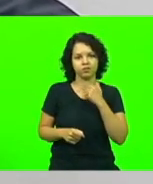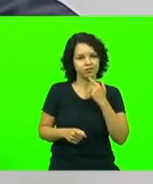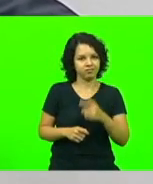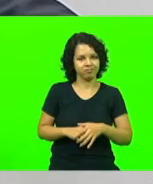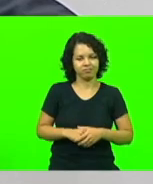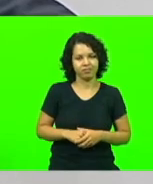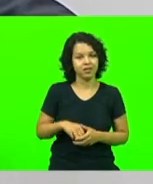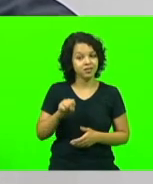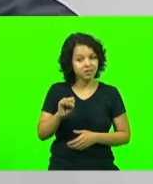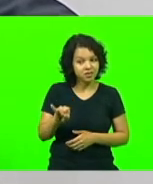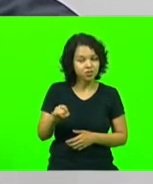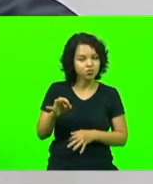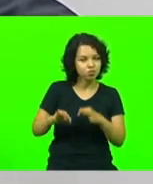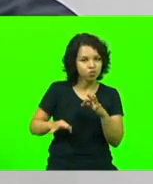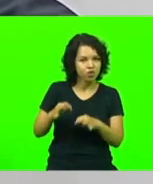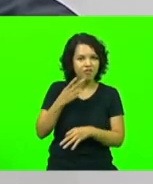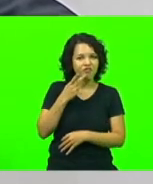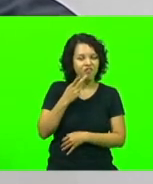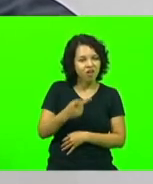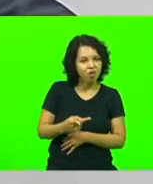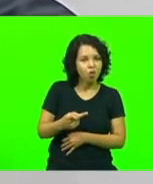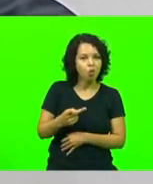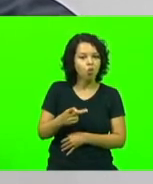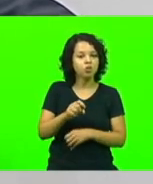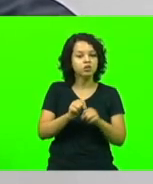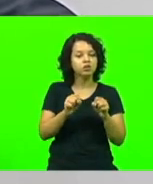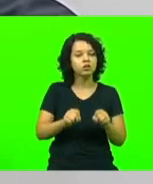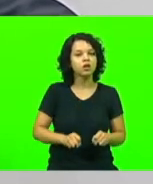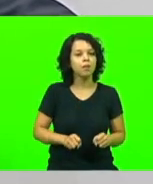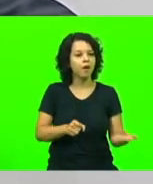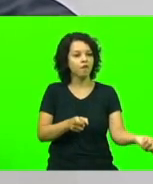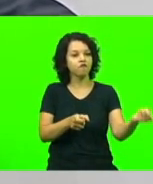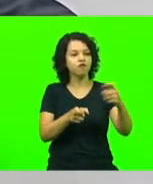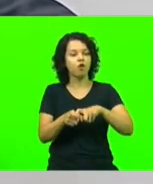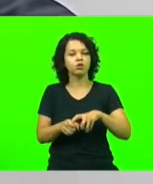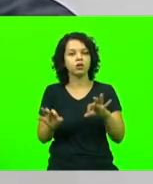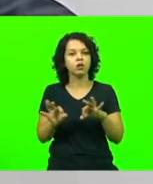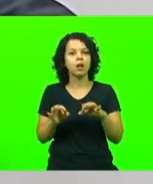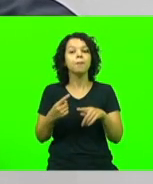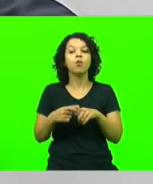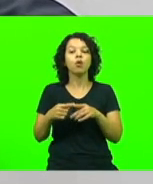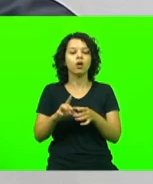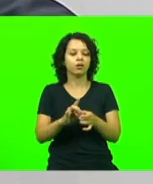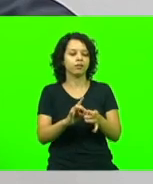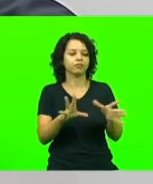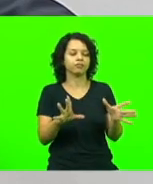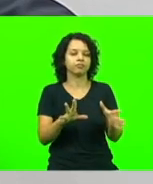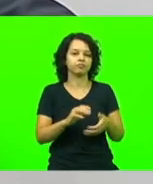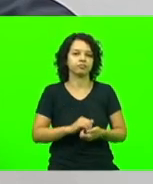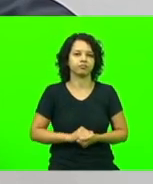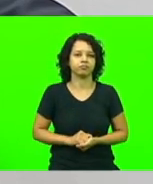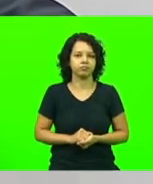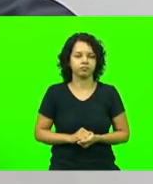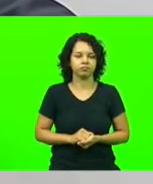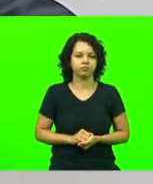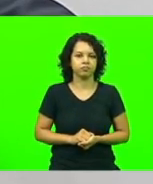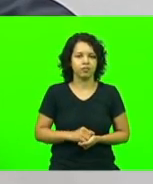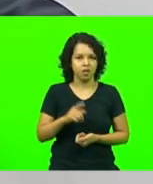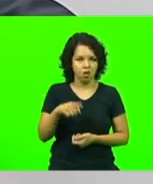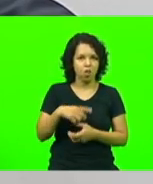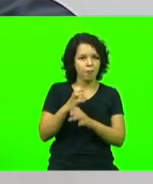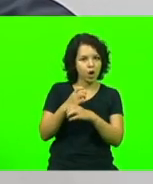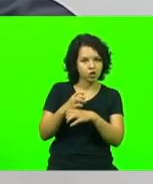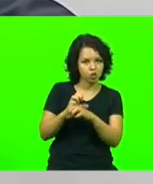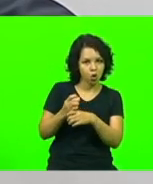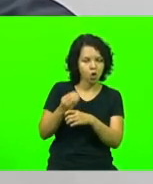se o próprio juiz que diz isso, que o sistema não recupera, por que soltou alguém que não foi recuperado? É um laboratório, é uma experiência que está sendo